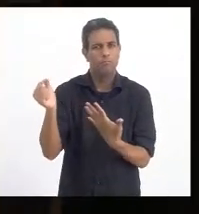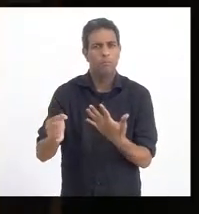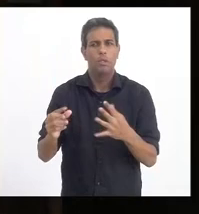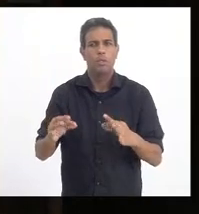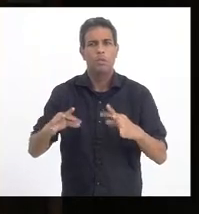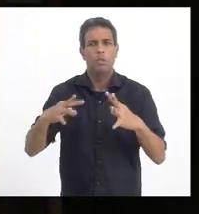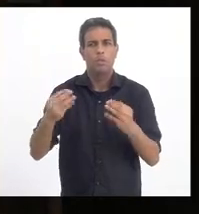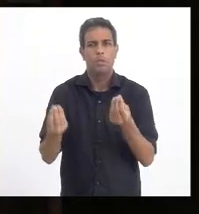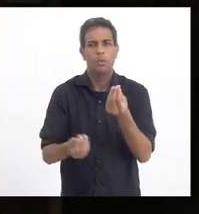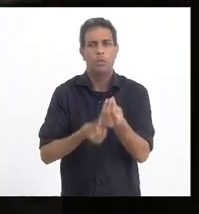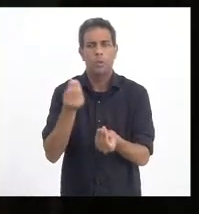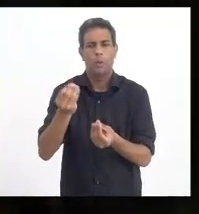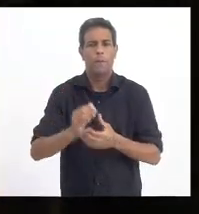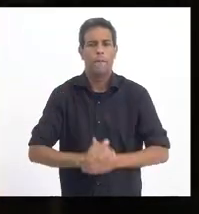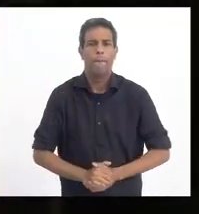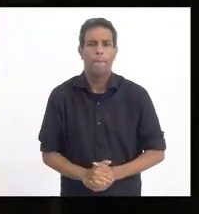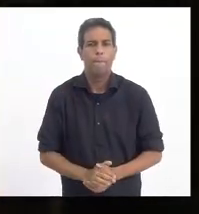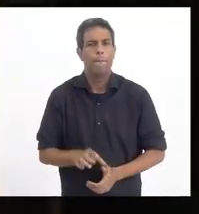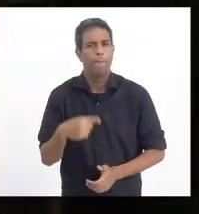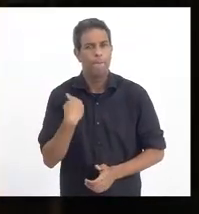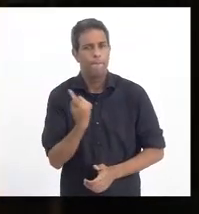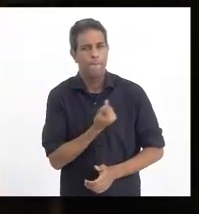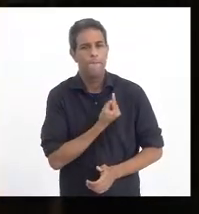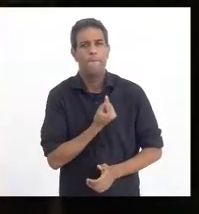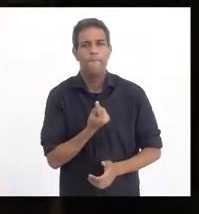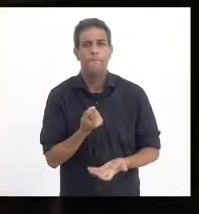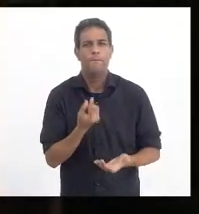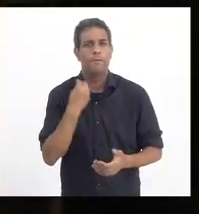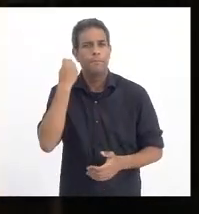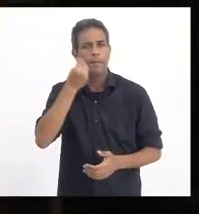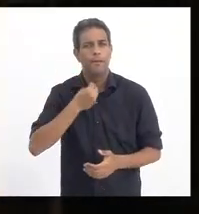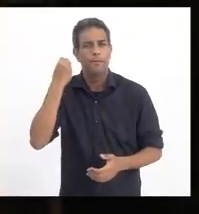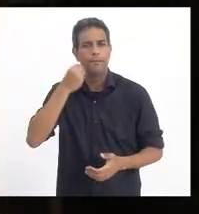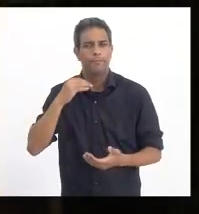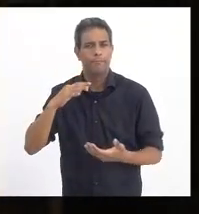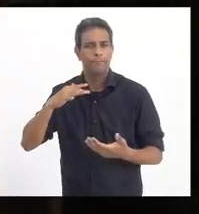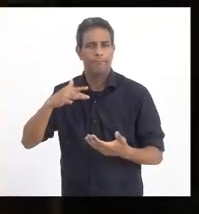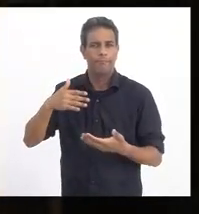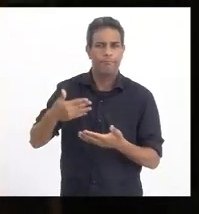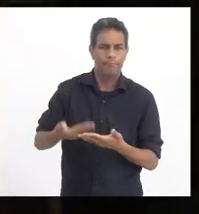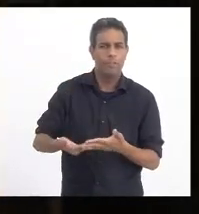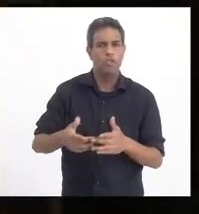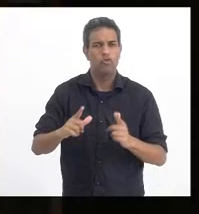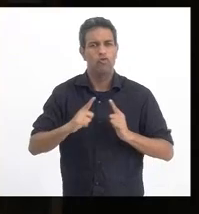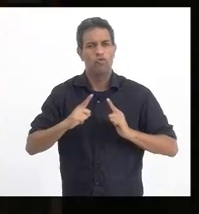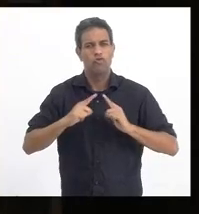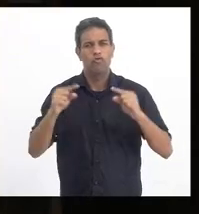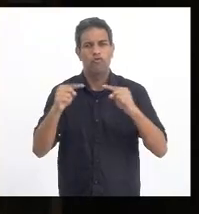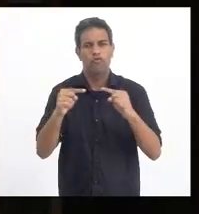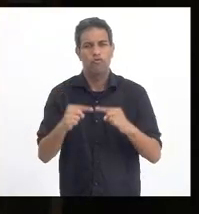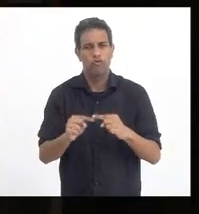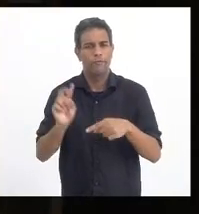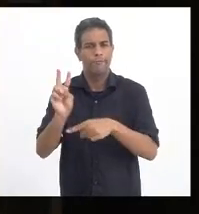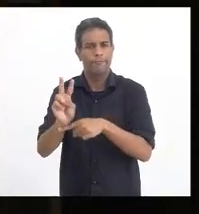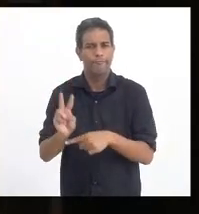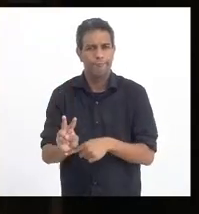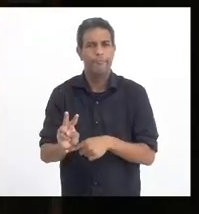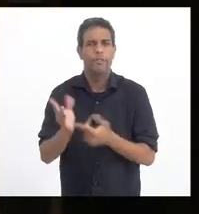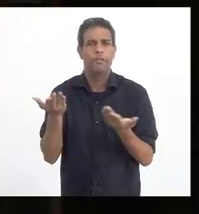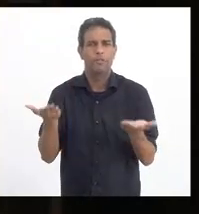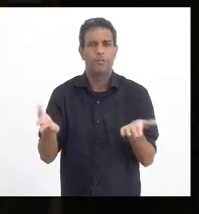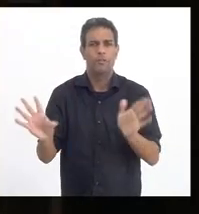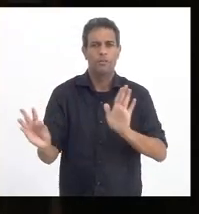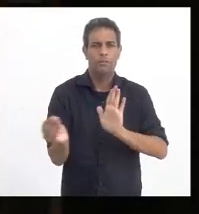para reserva remunerada nós pegamos toda a experiência que as corporações tinham que regulamentam os isso aqui